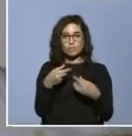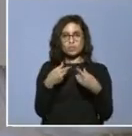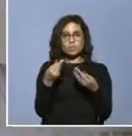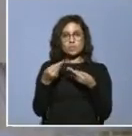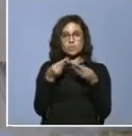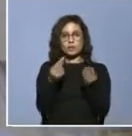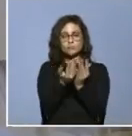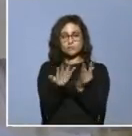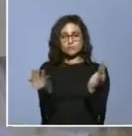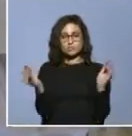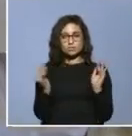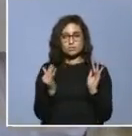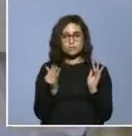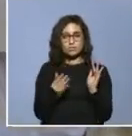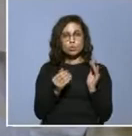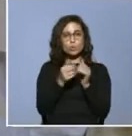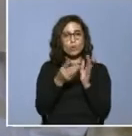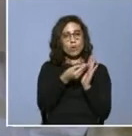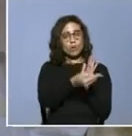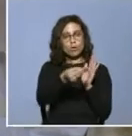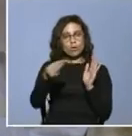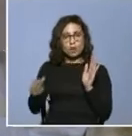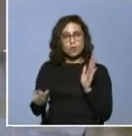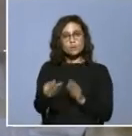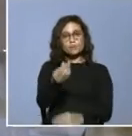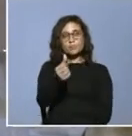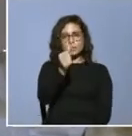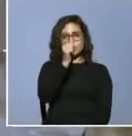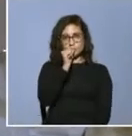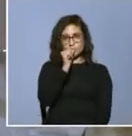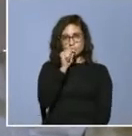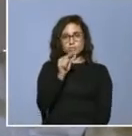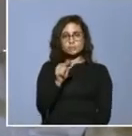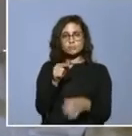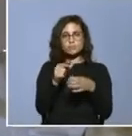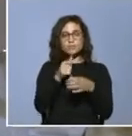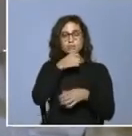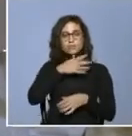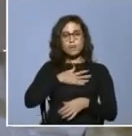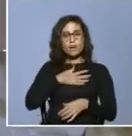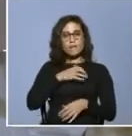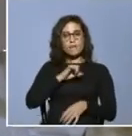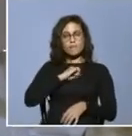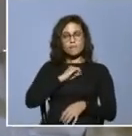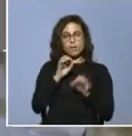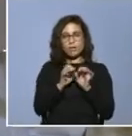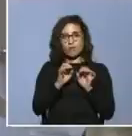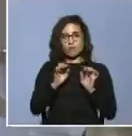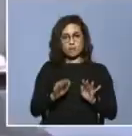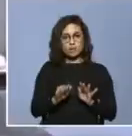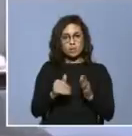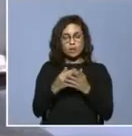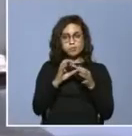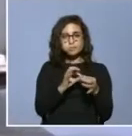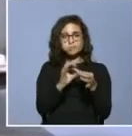dizendo: Tomai todos e bebei. Este é o cálice do meu sangue, o sangue da nova e eterna